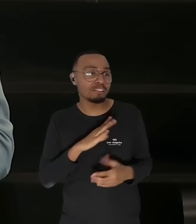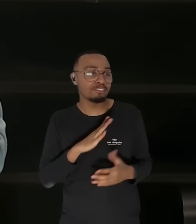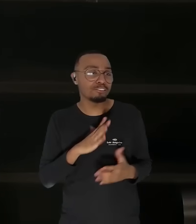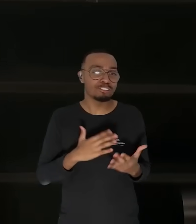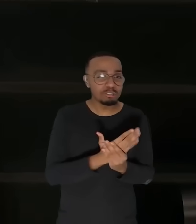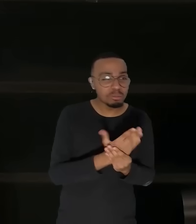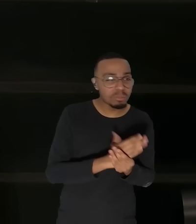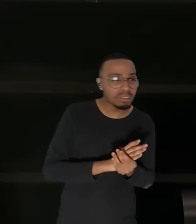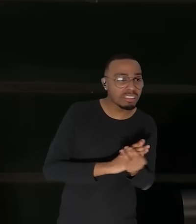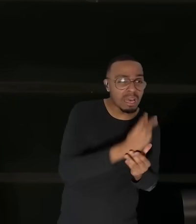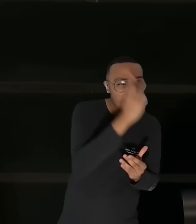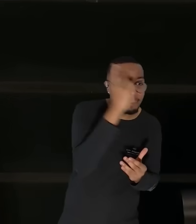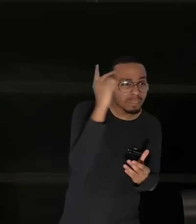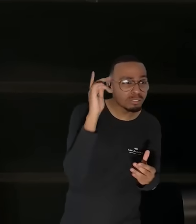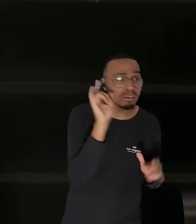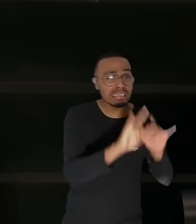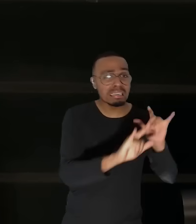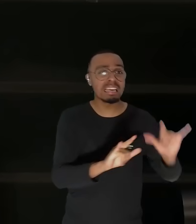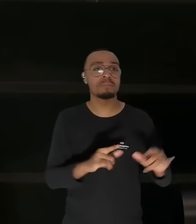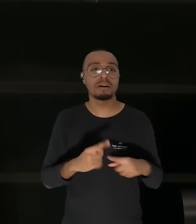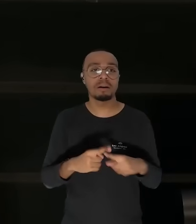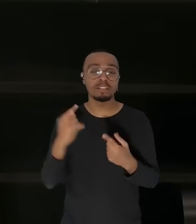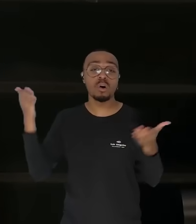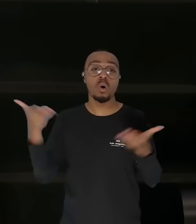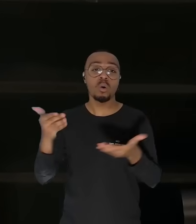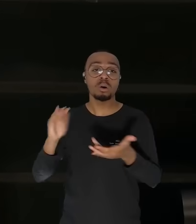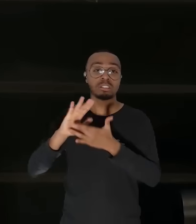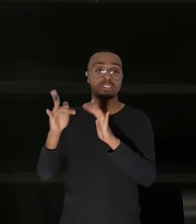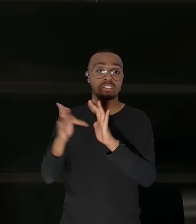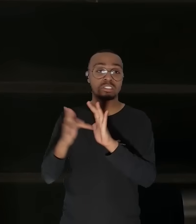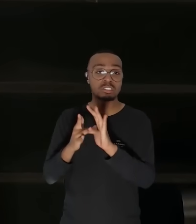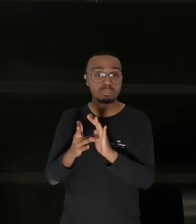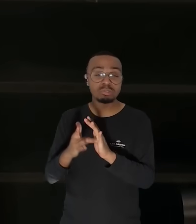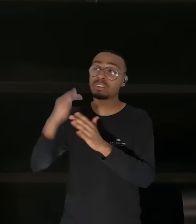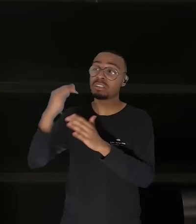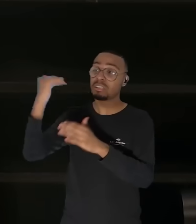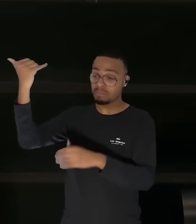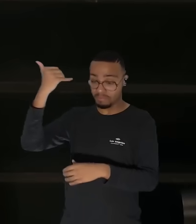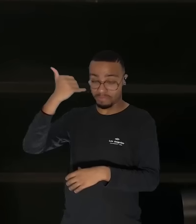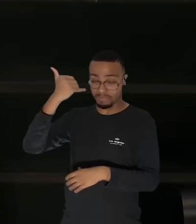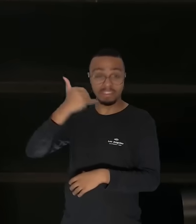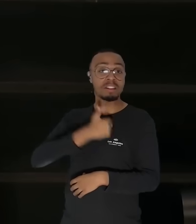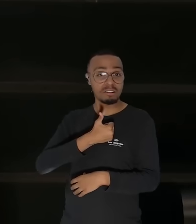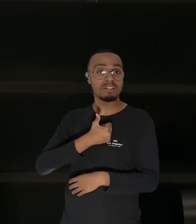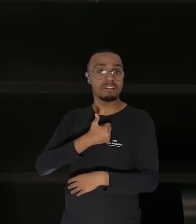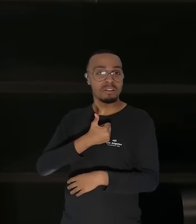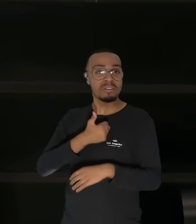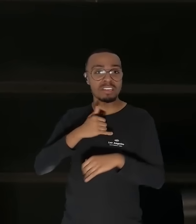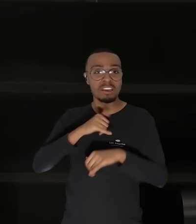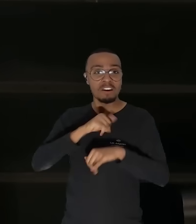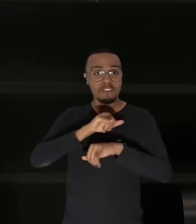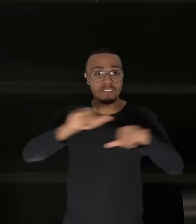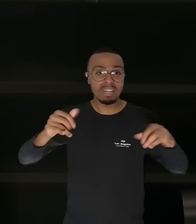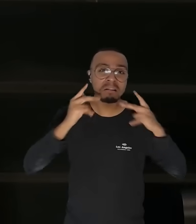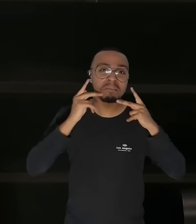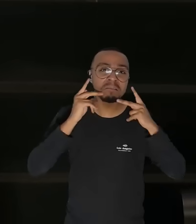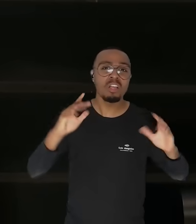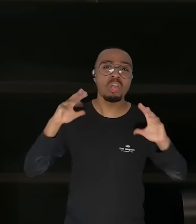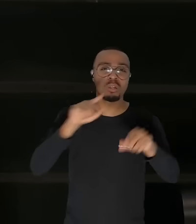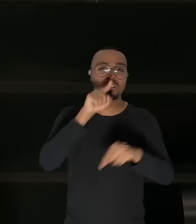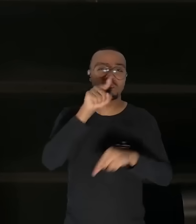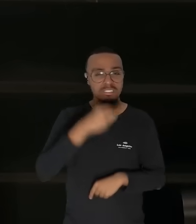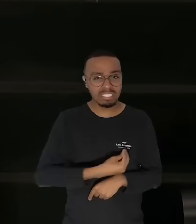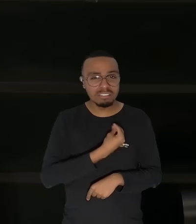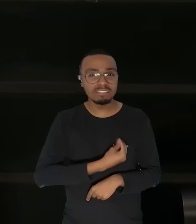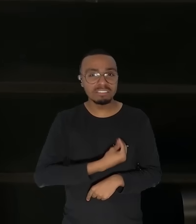Mas hoje, o amor de Deus me fez escrever essa mensagem, para dizer a você que tudo isso que você está